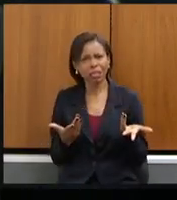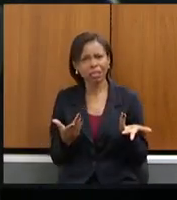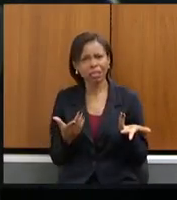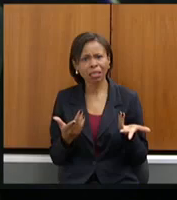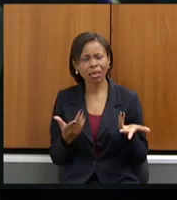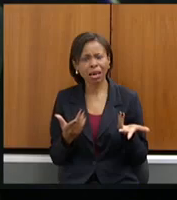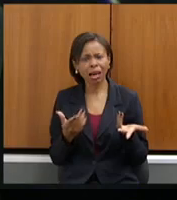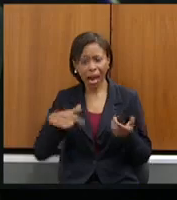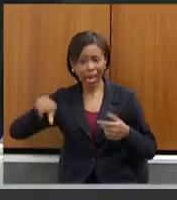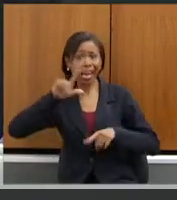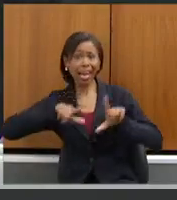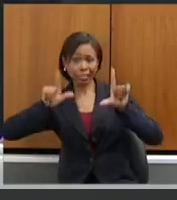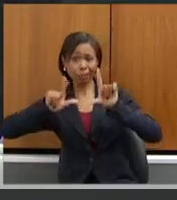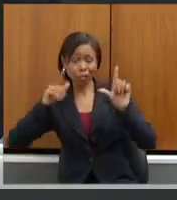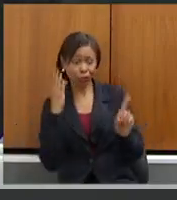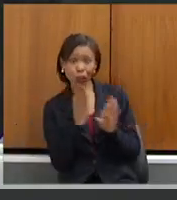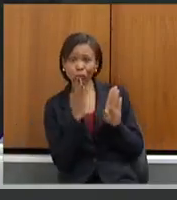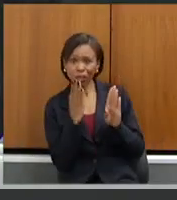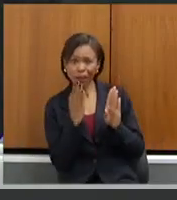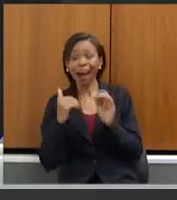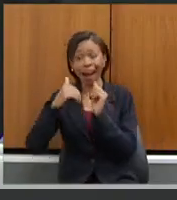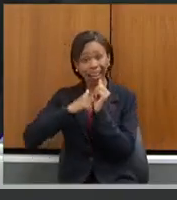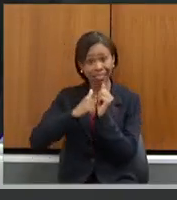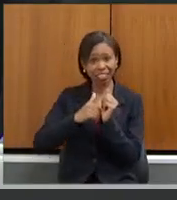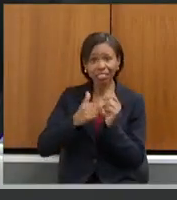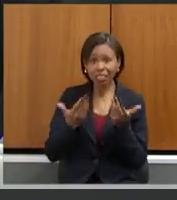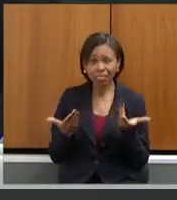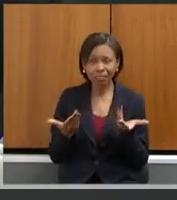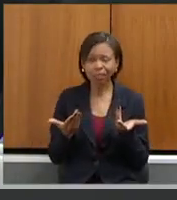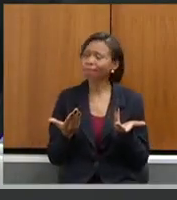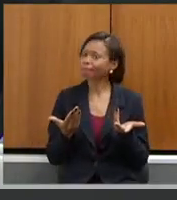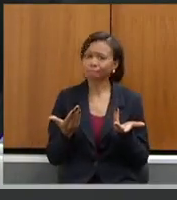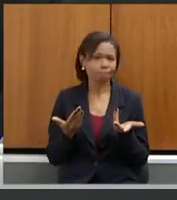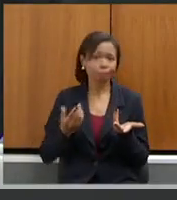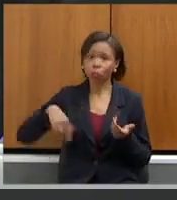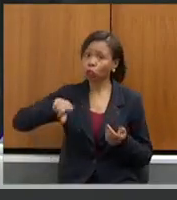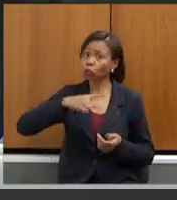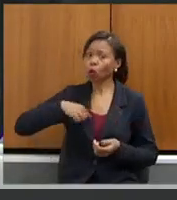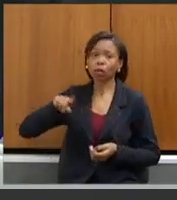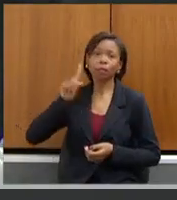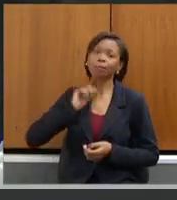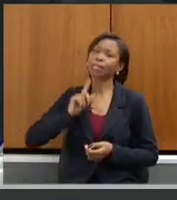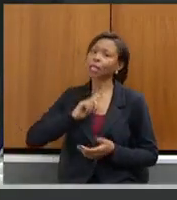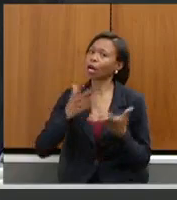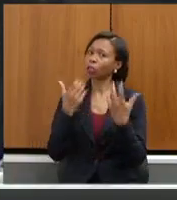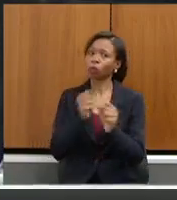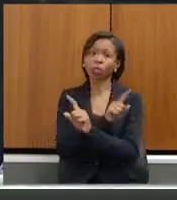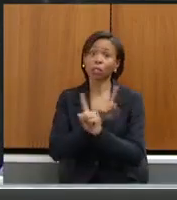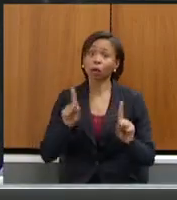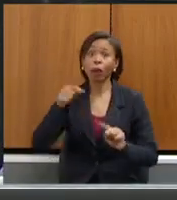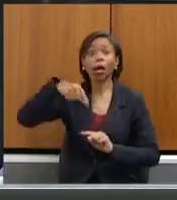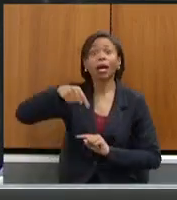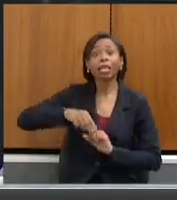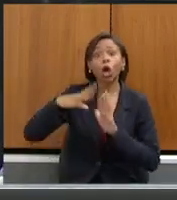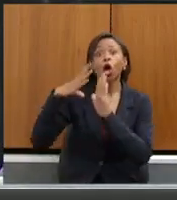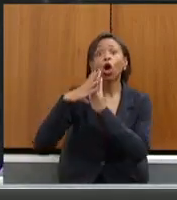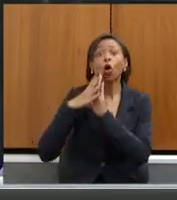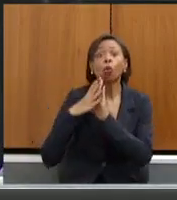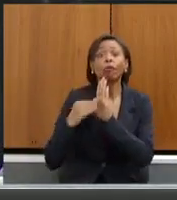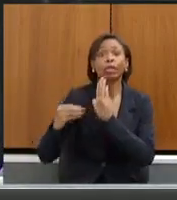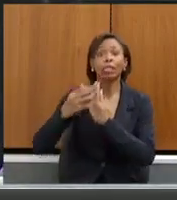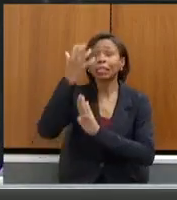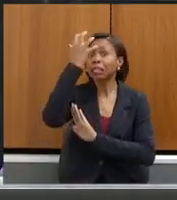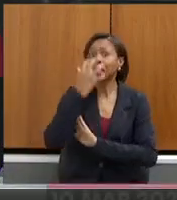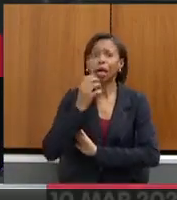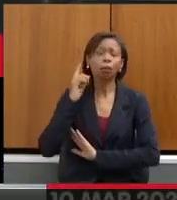imprensa descobrir é esse o sigilo Nossa em Minas Gerais não aceitamos isso meninas exemplo de